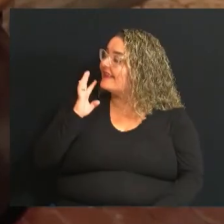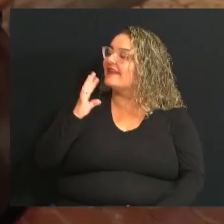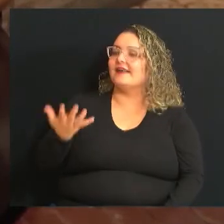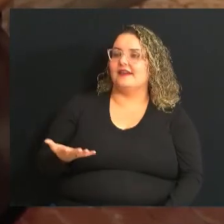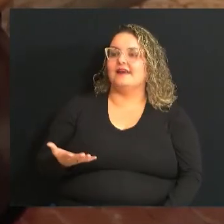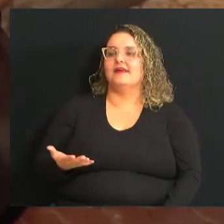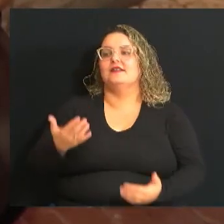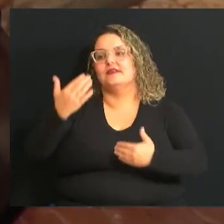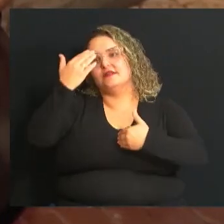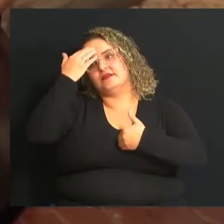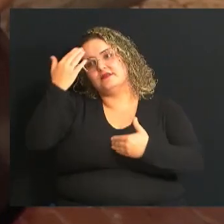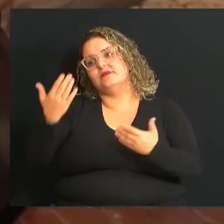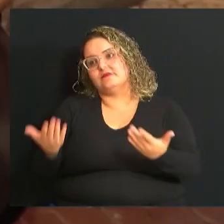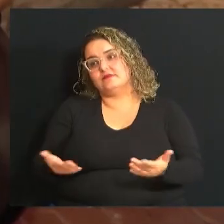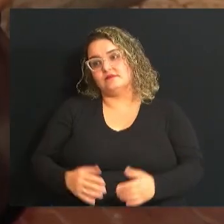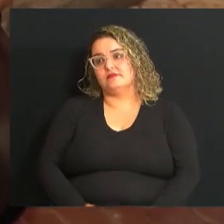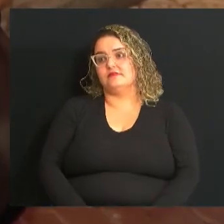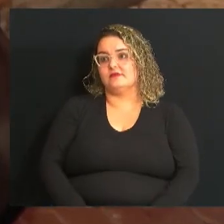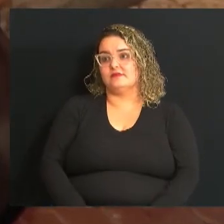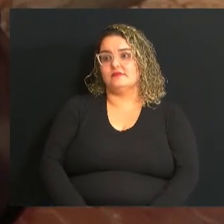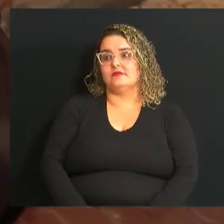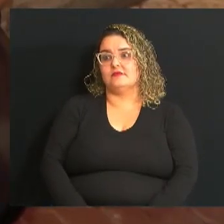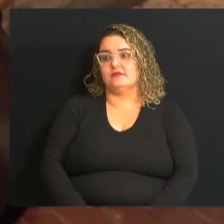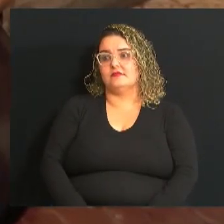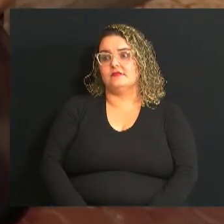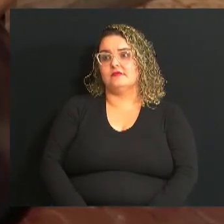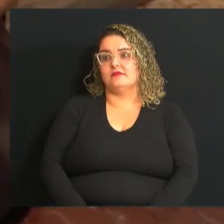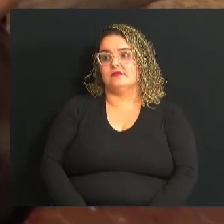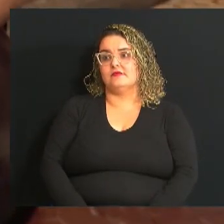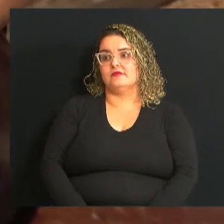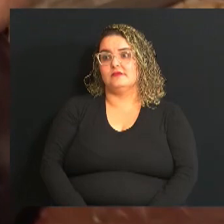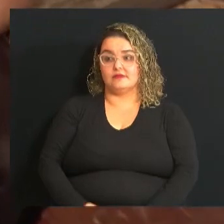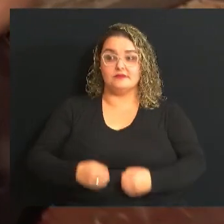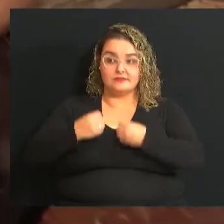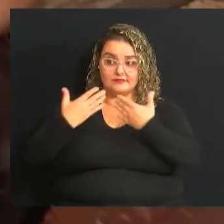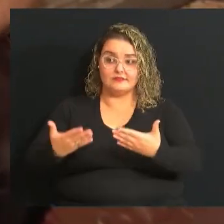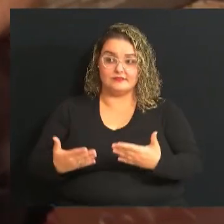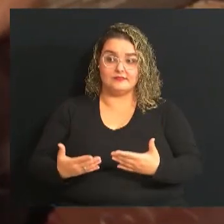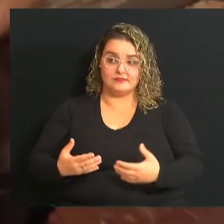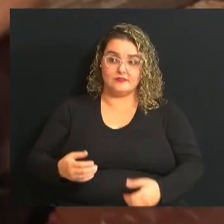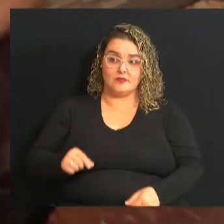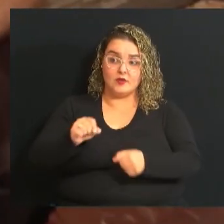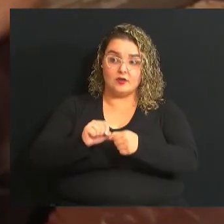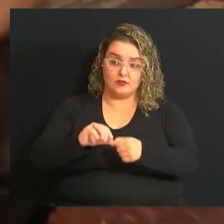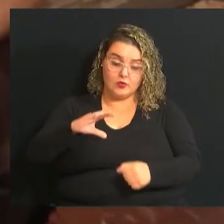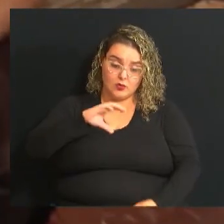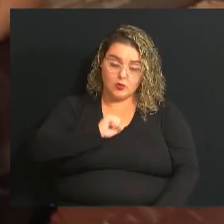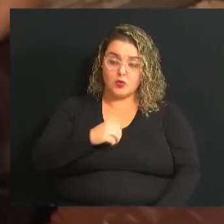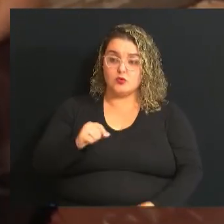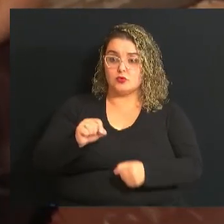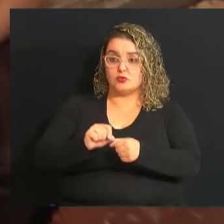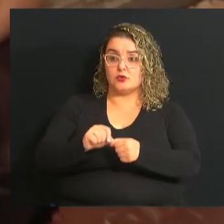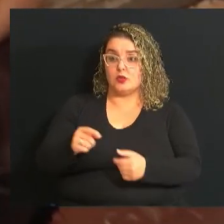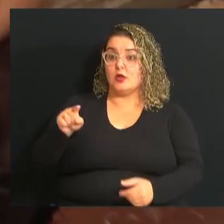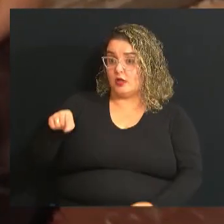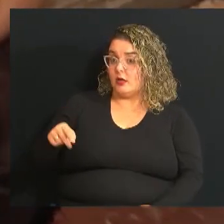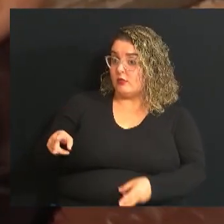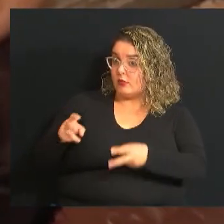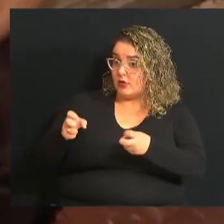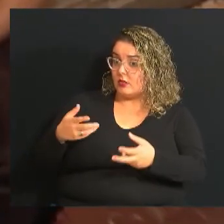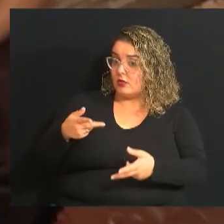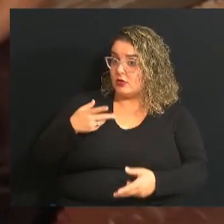internet. Pagamos um valor um pouco mais caro, porque ali consta frete, entrega, prazo,